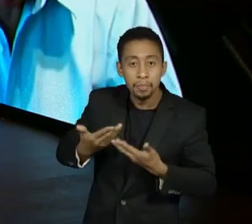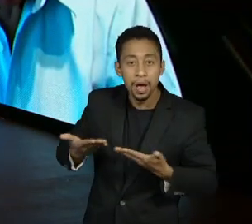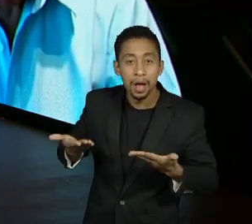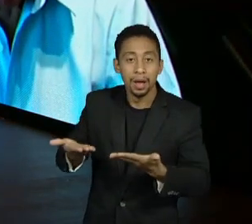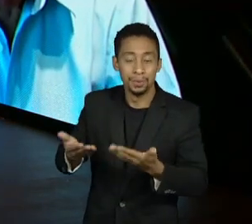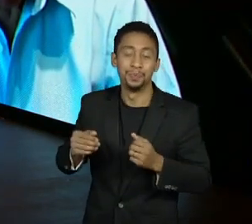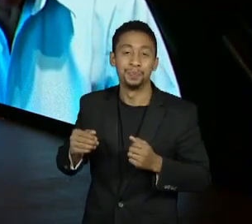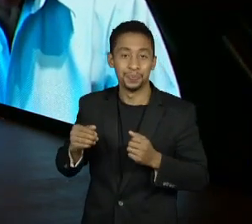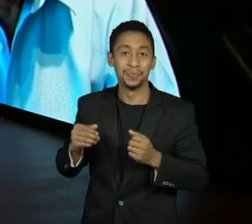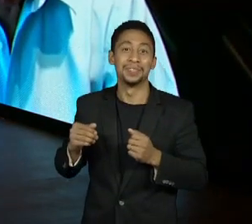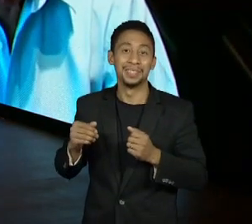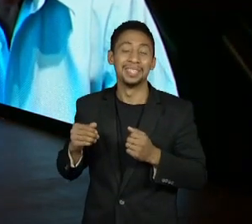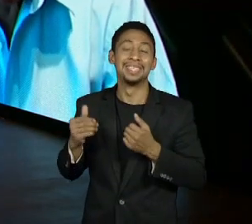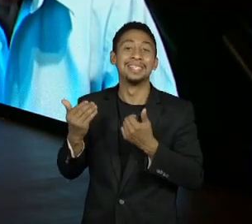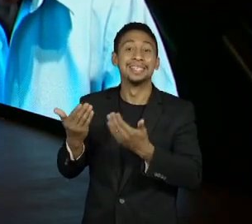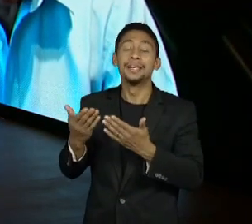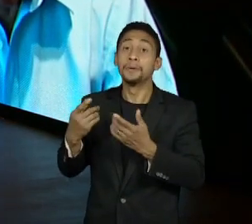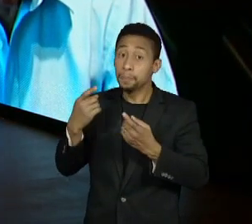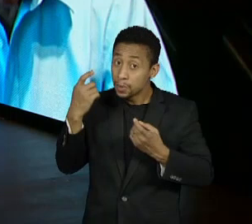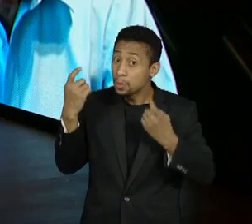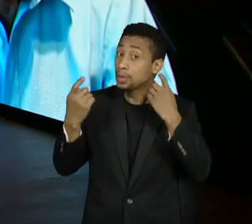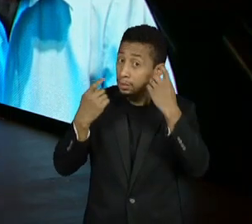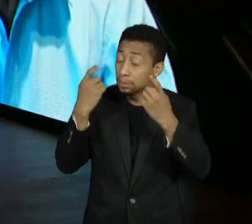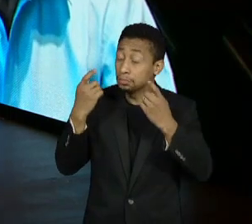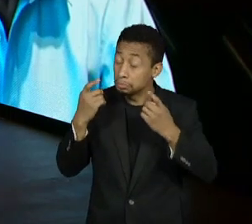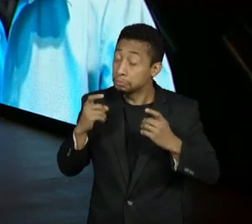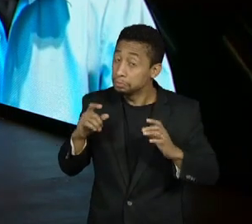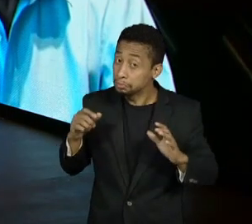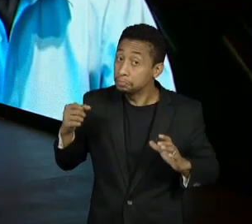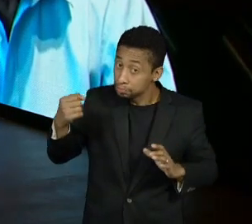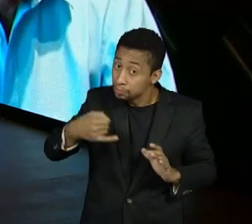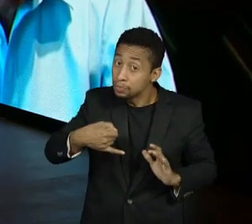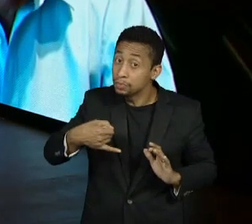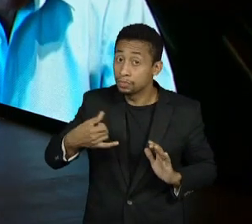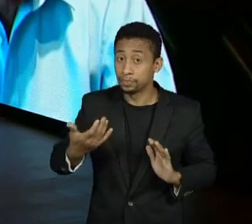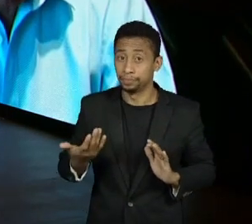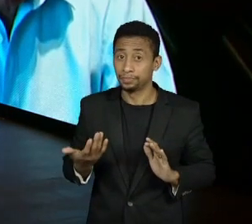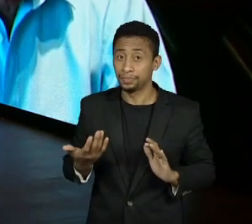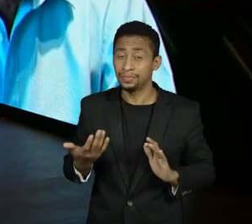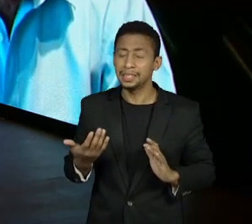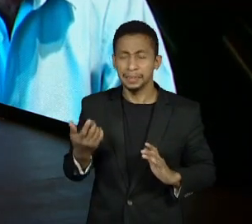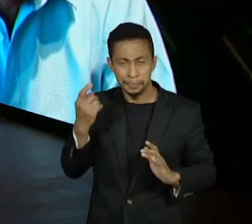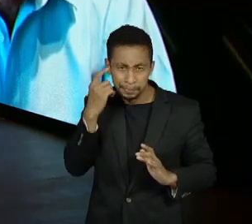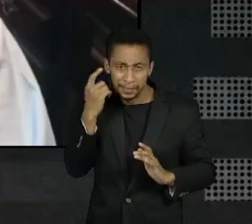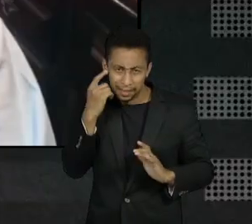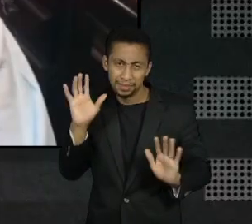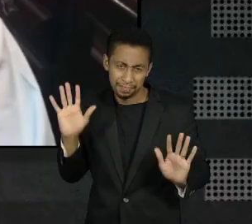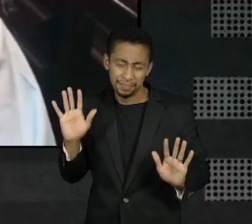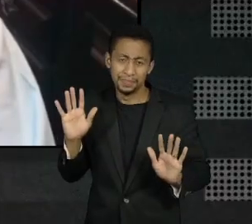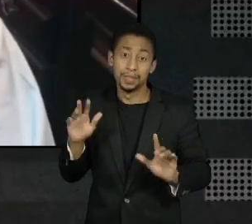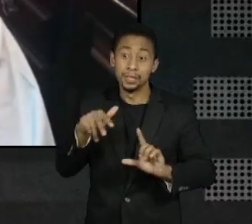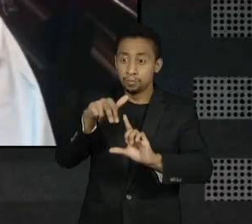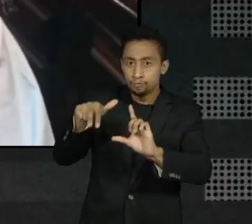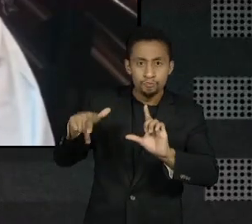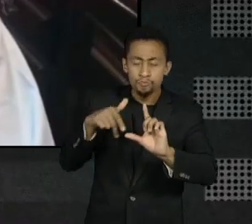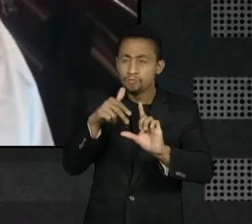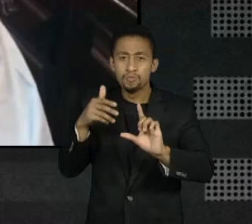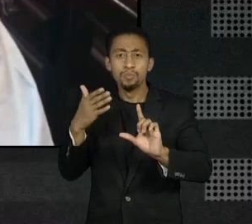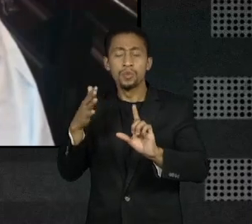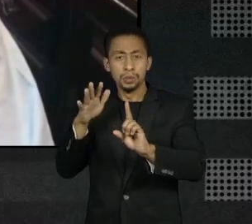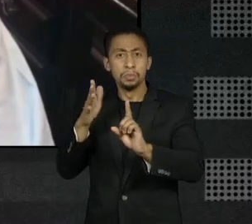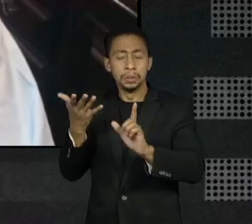Eu tenho essa preocupação, porque você tem, já que está com personagens fortes,